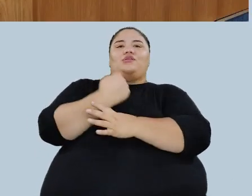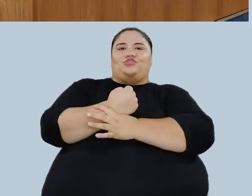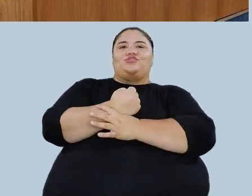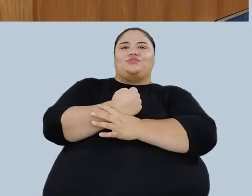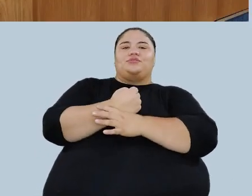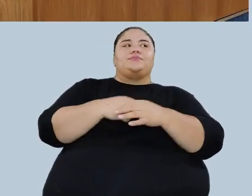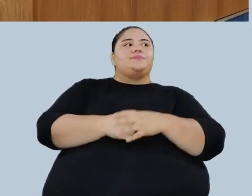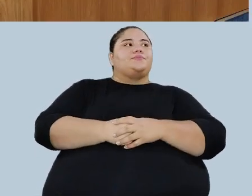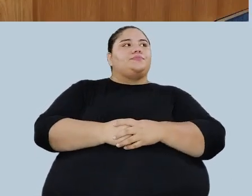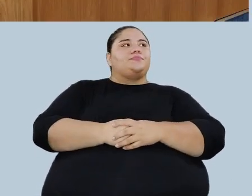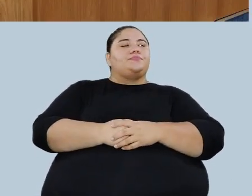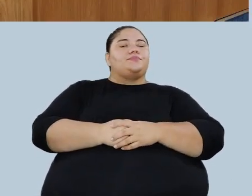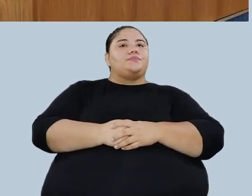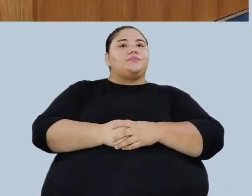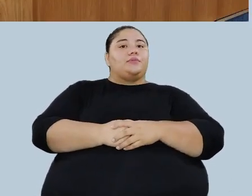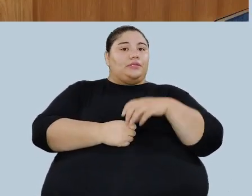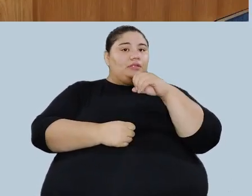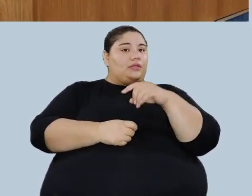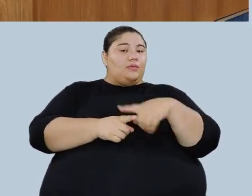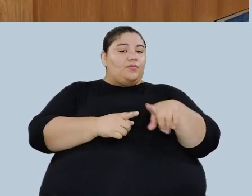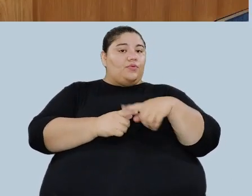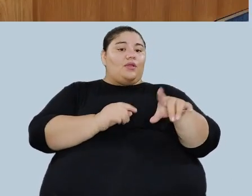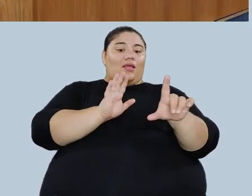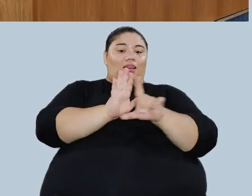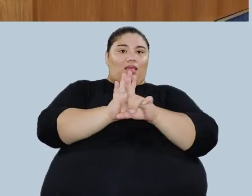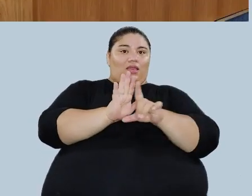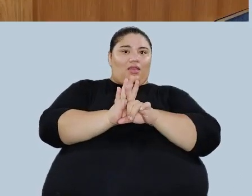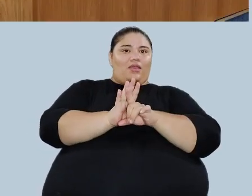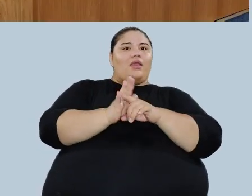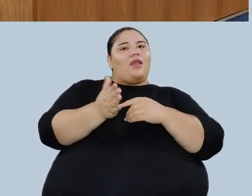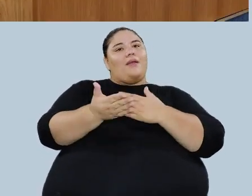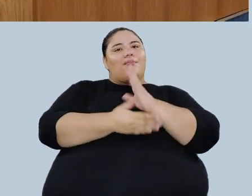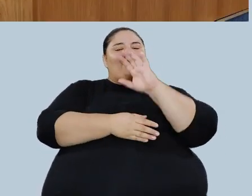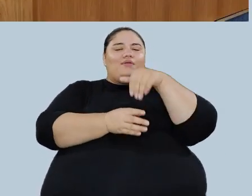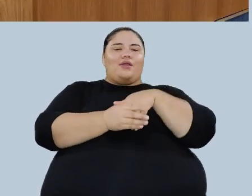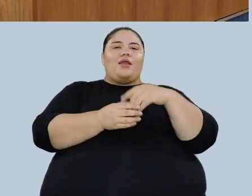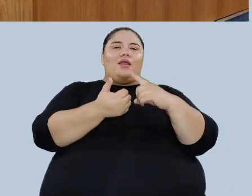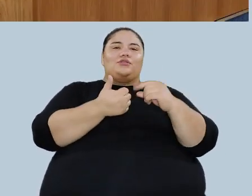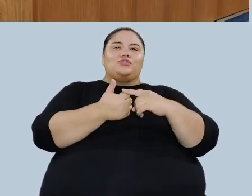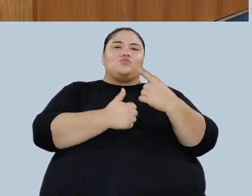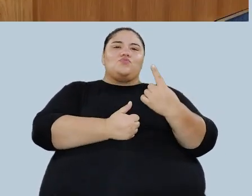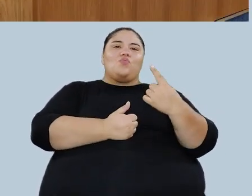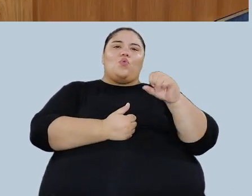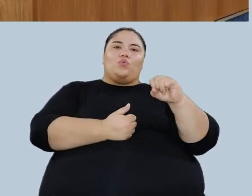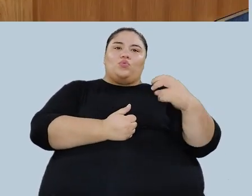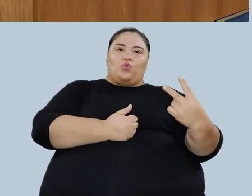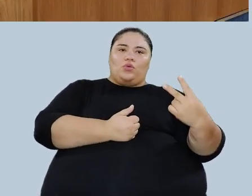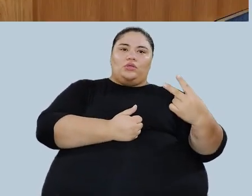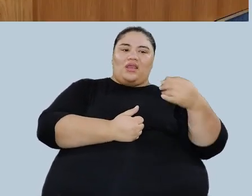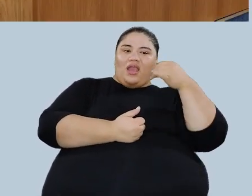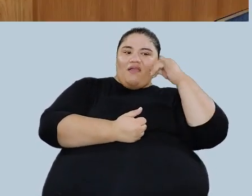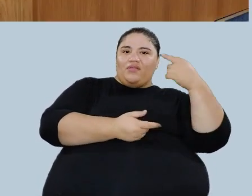objeto de discussão do Supremo. Então, não é porque a lei elenca no rol do artigo 182, que isso daí vai